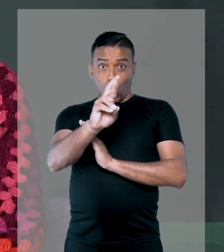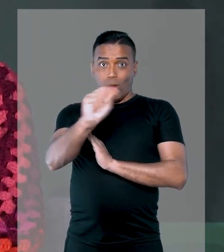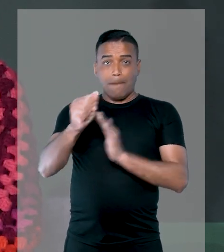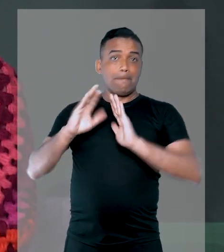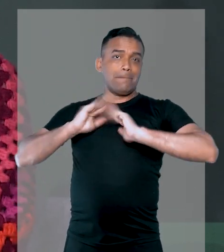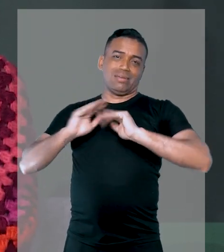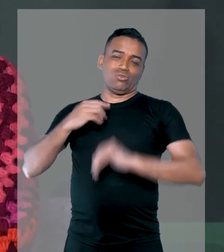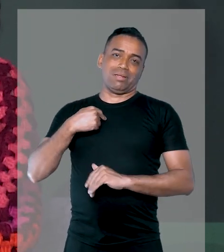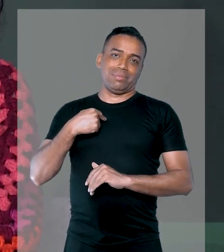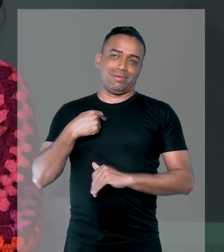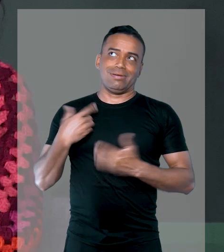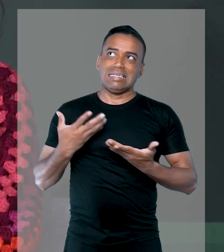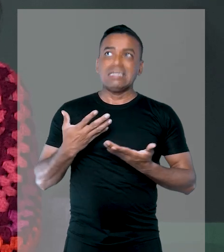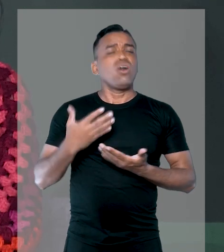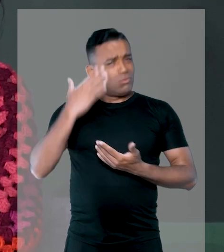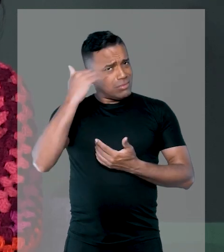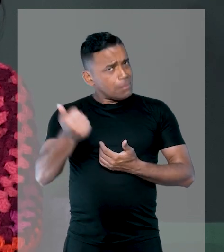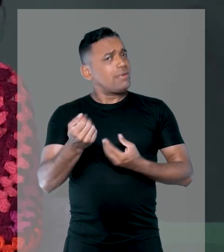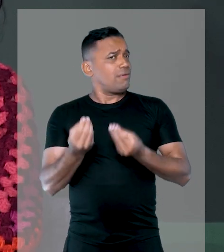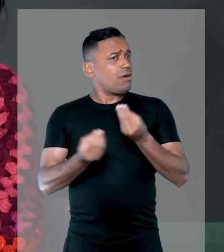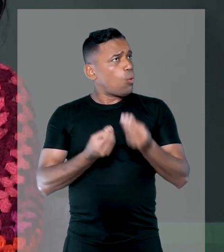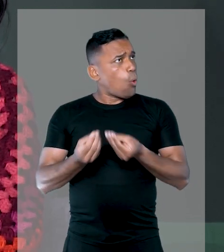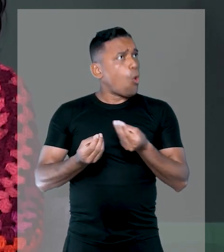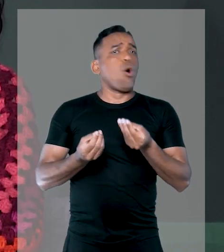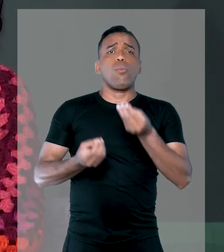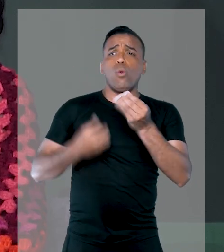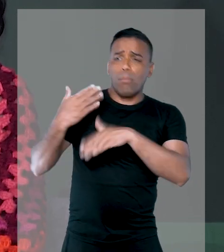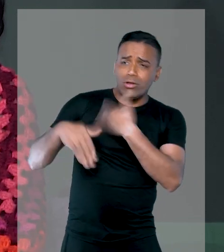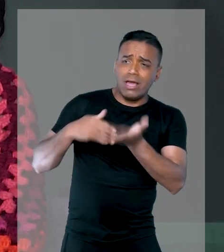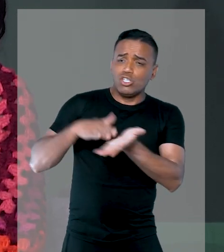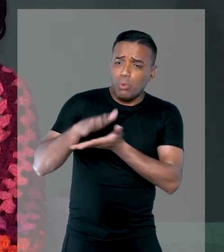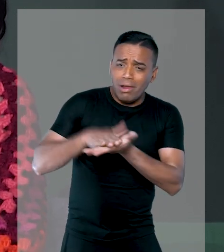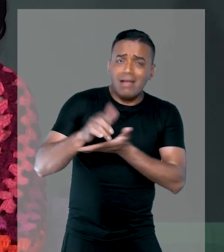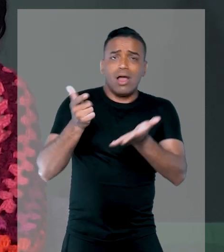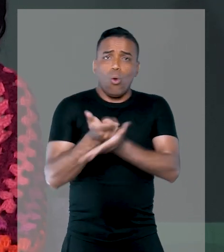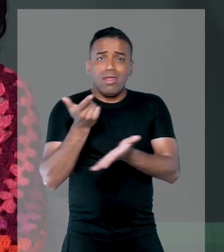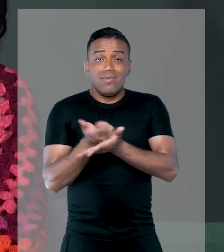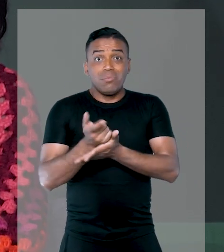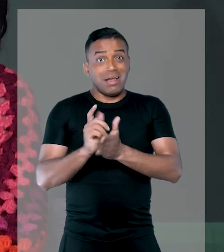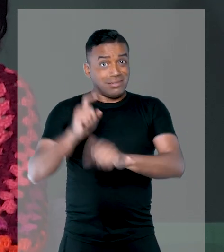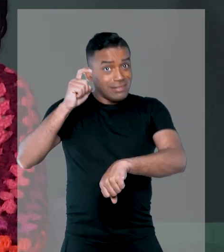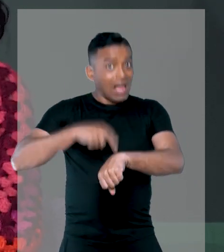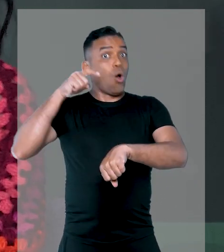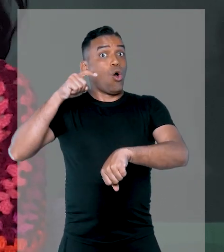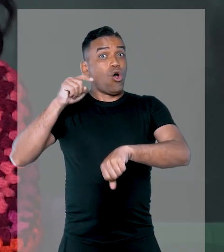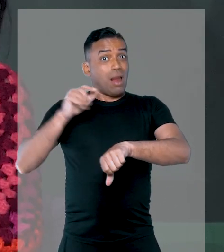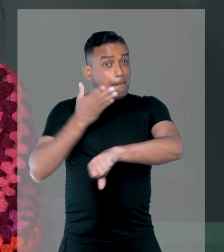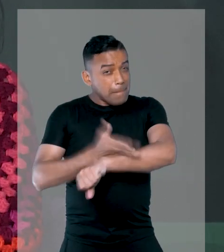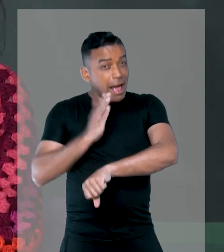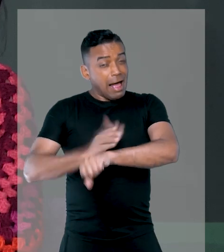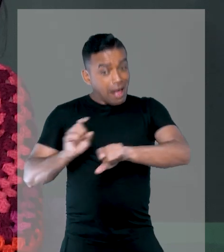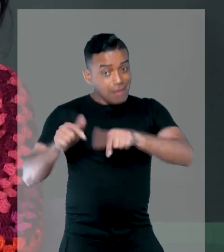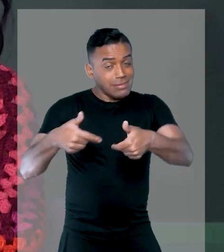E eu sabia como era publicar um livro, assim, na teoria, mas na prática eu vi que tinha muita coisa no